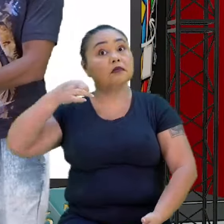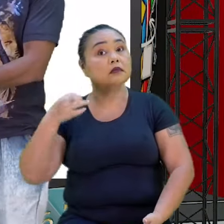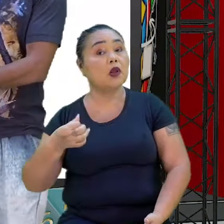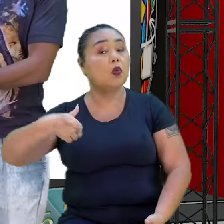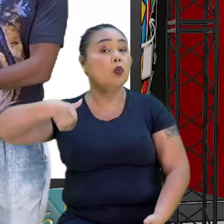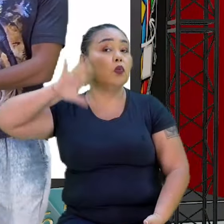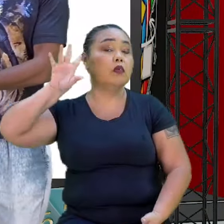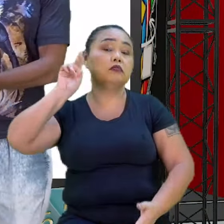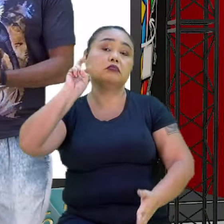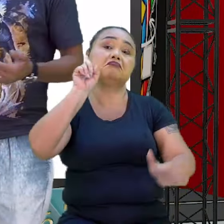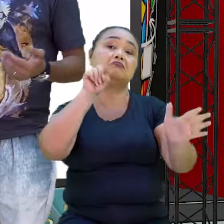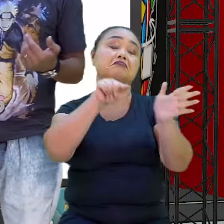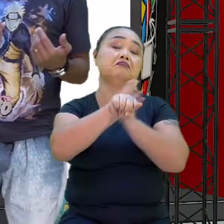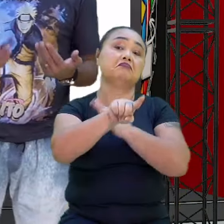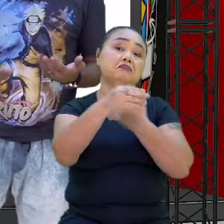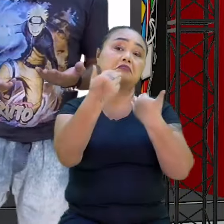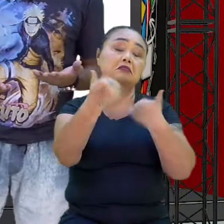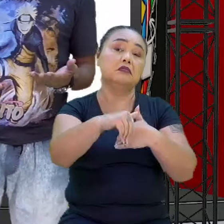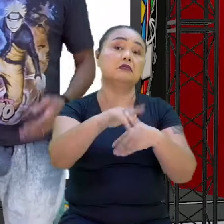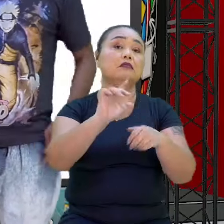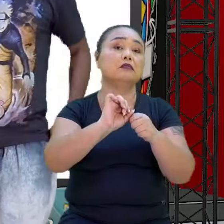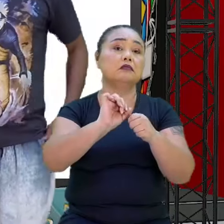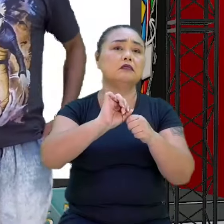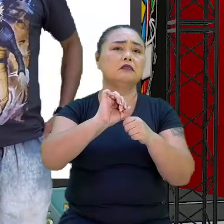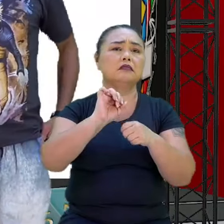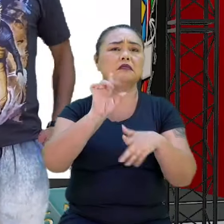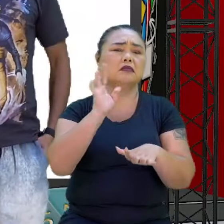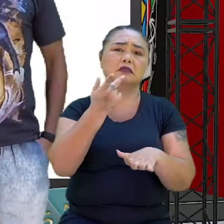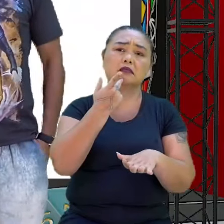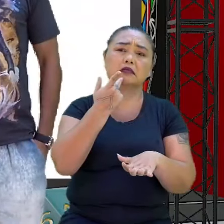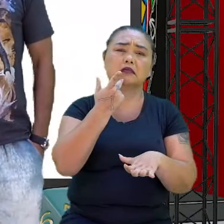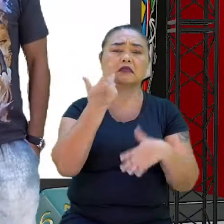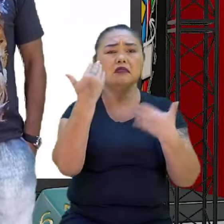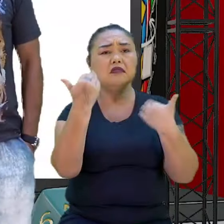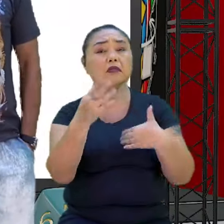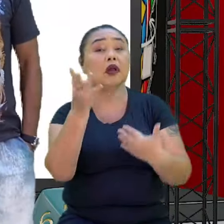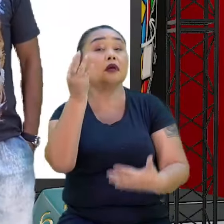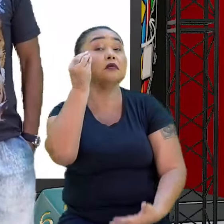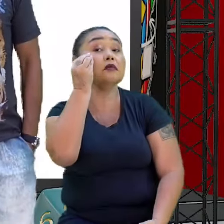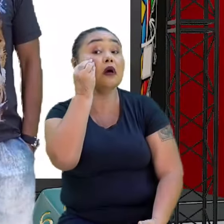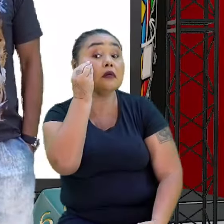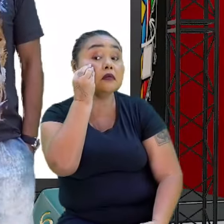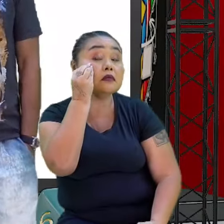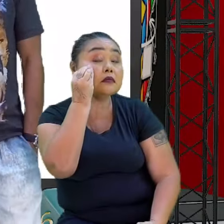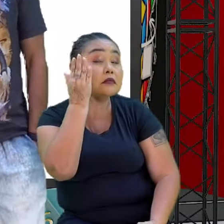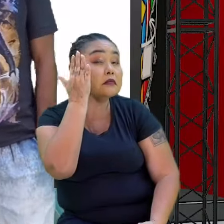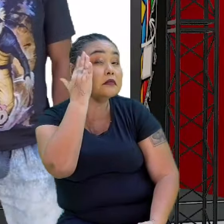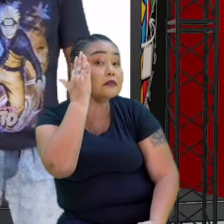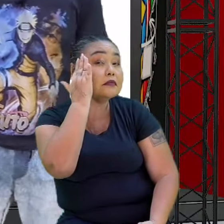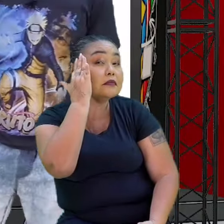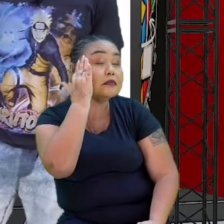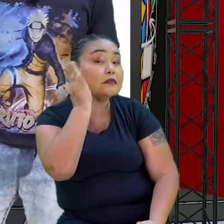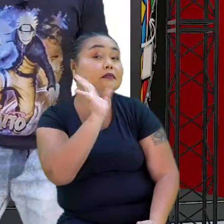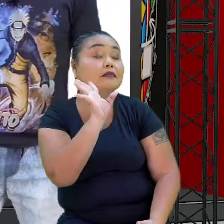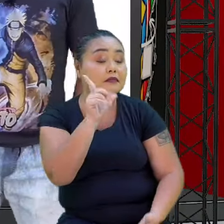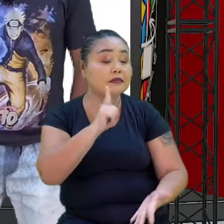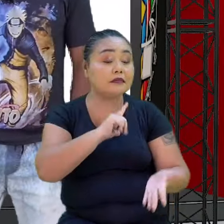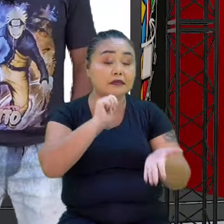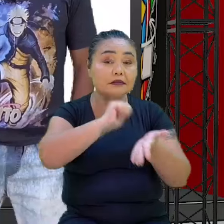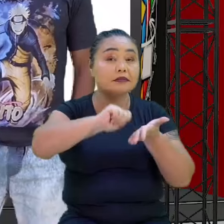questões da prova é certeza absoluta então a gente nem vai falar mais em é teste de conhecimento né porque tem que ter registrado os